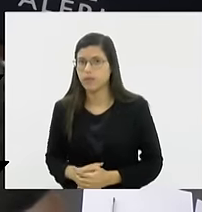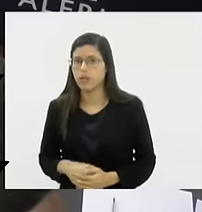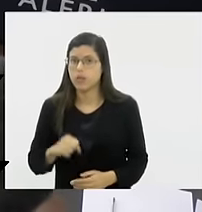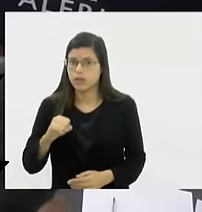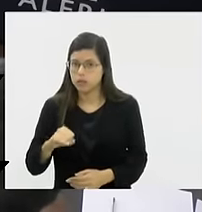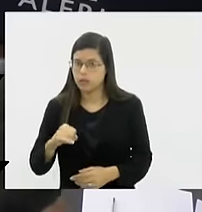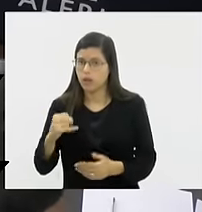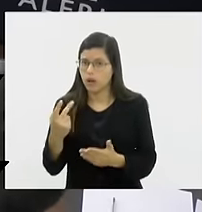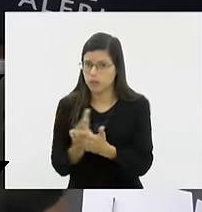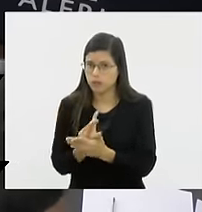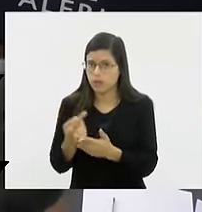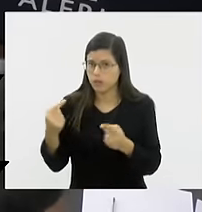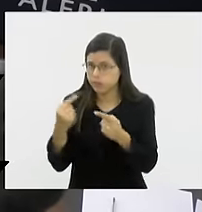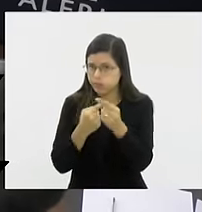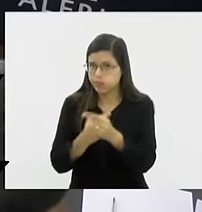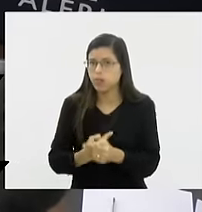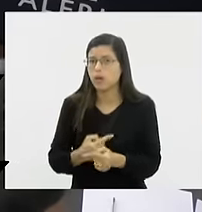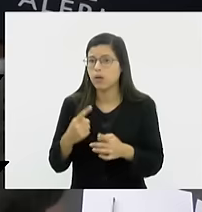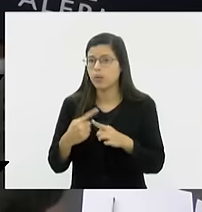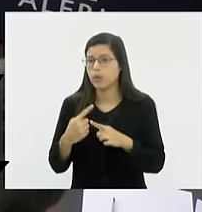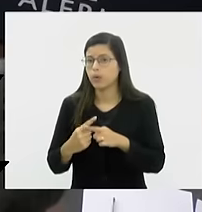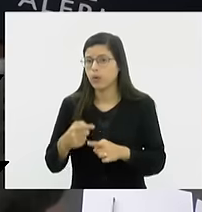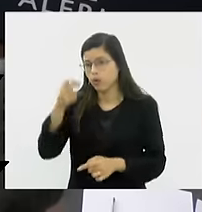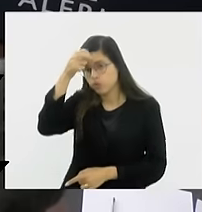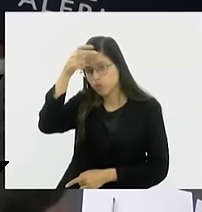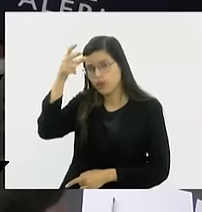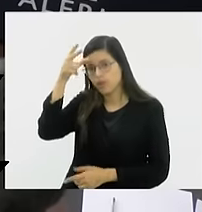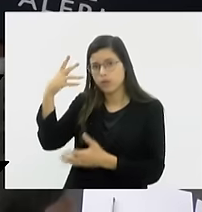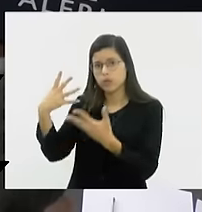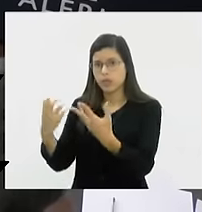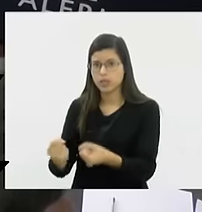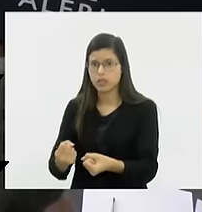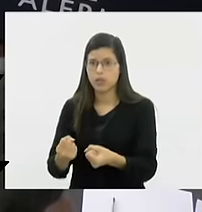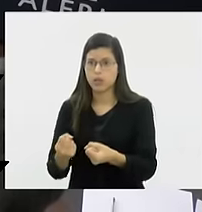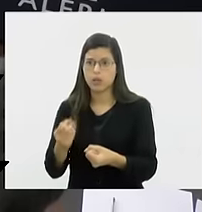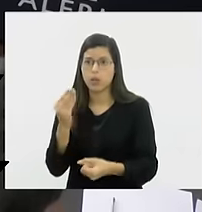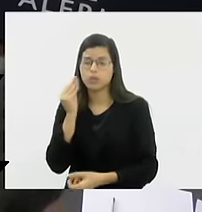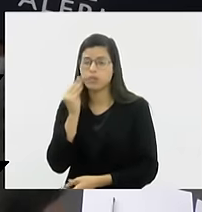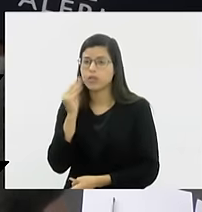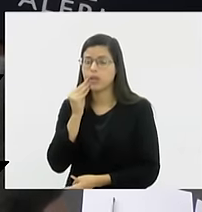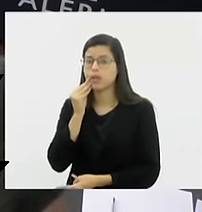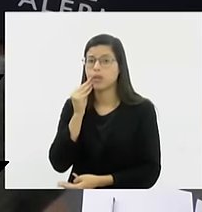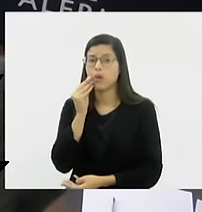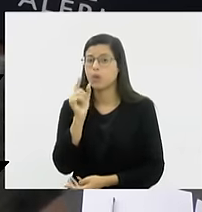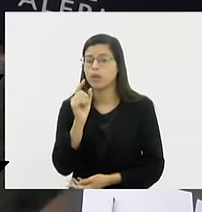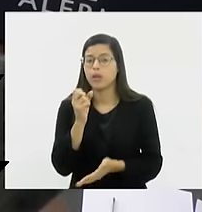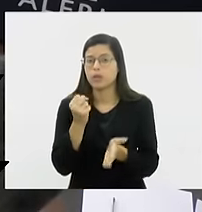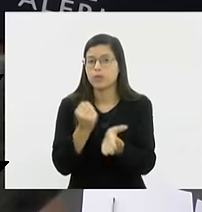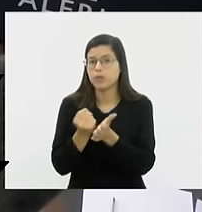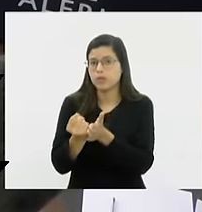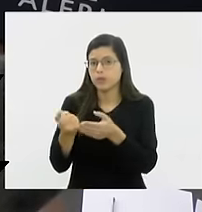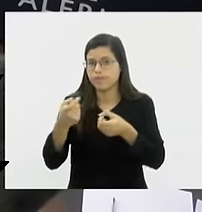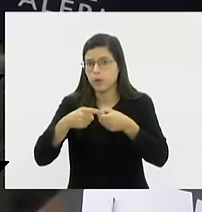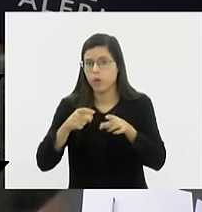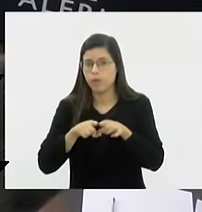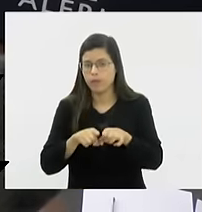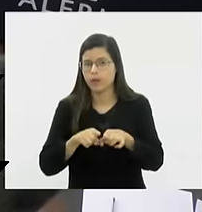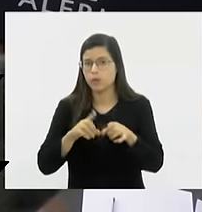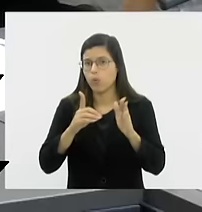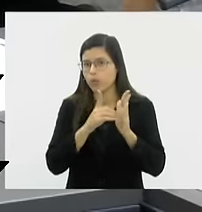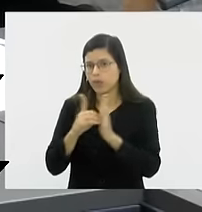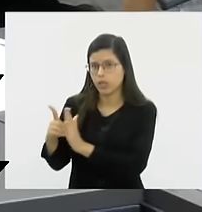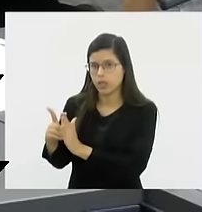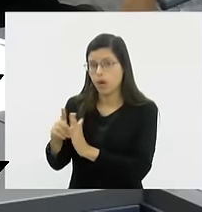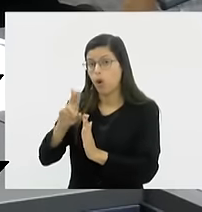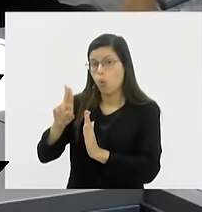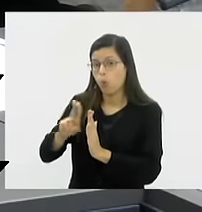prefeito. A anuência dos prefeitos, que tentam, de alguma forma, celebrar contratos, convênios com o DETRAN, usando